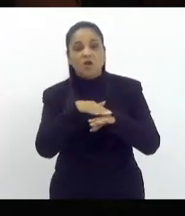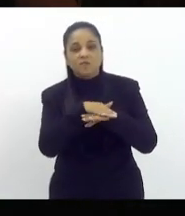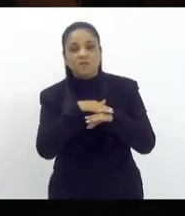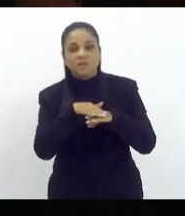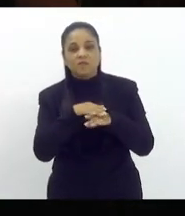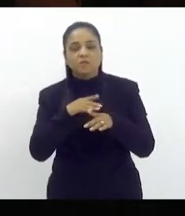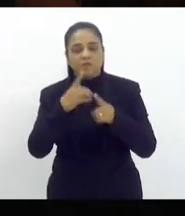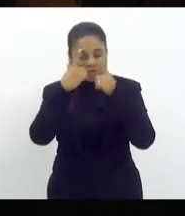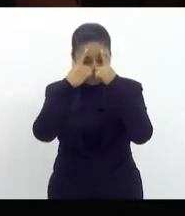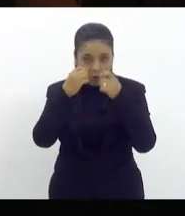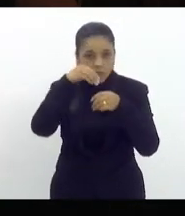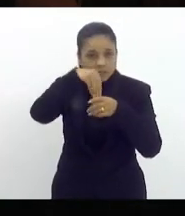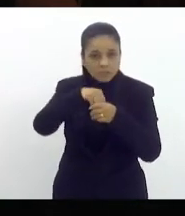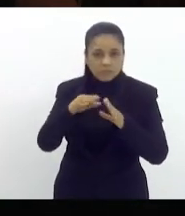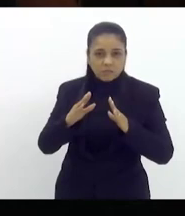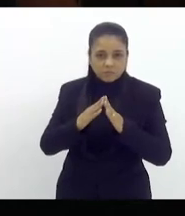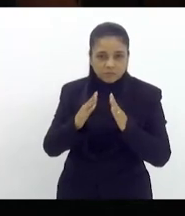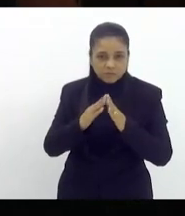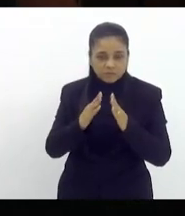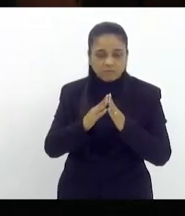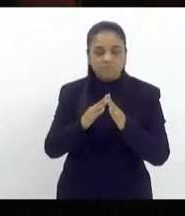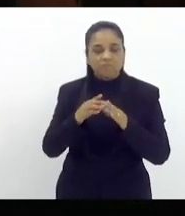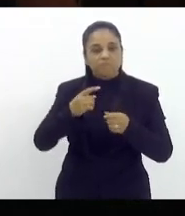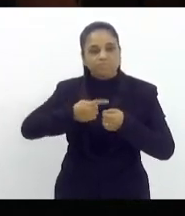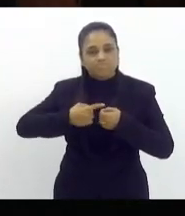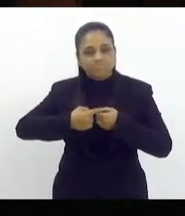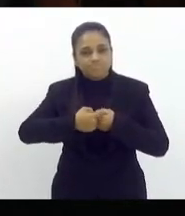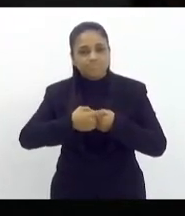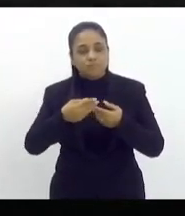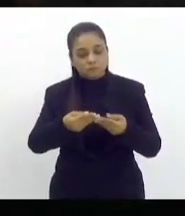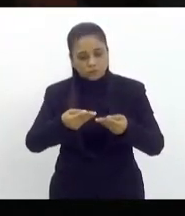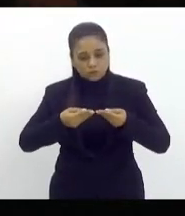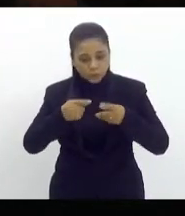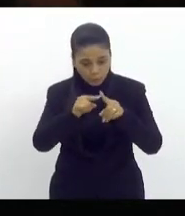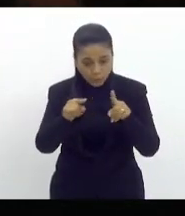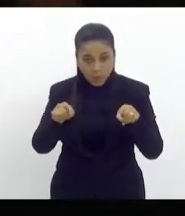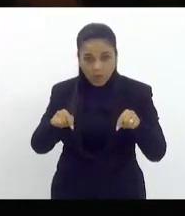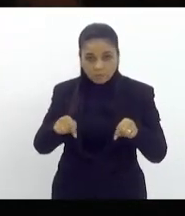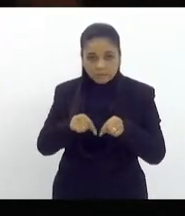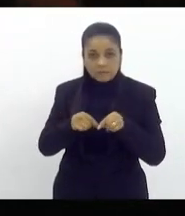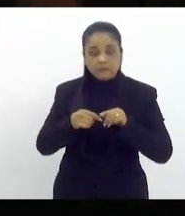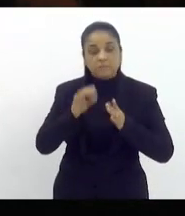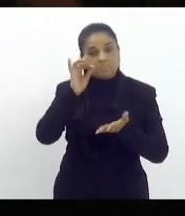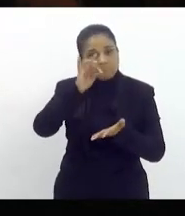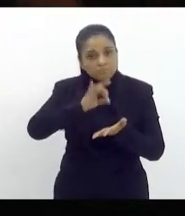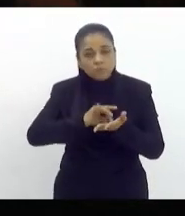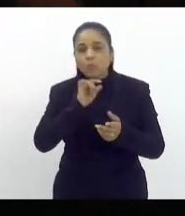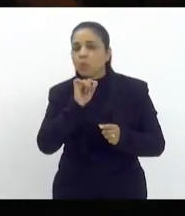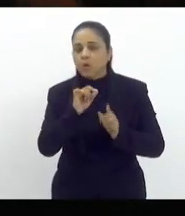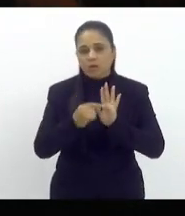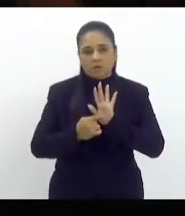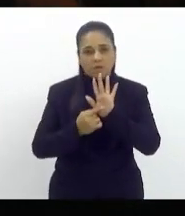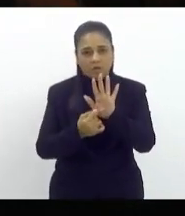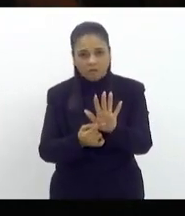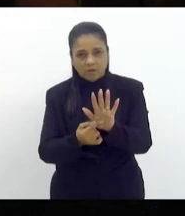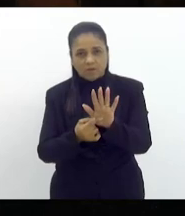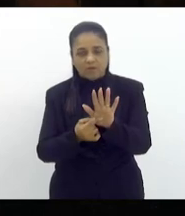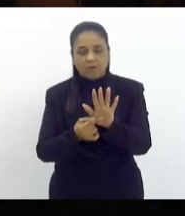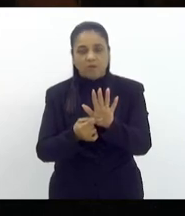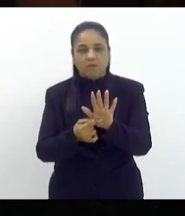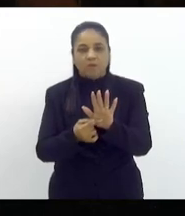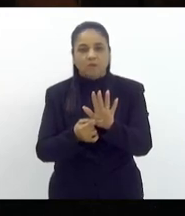meu gabinete a demanda do Norte Fluminense a realidade se apresentava da seguinte forma que eu trago aqui